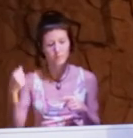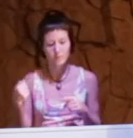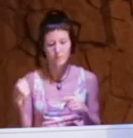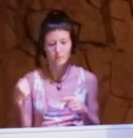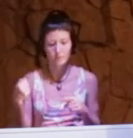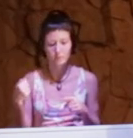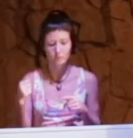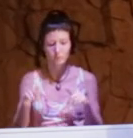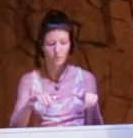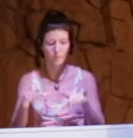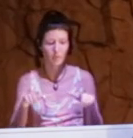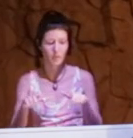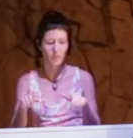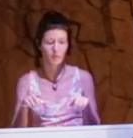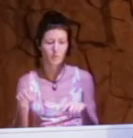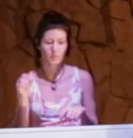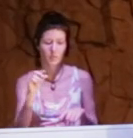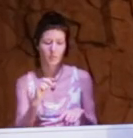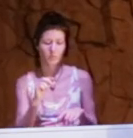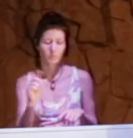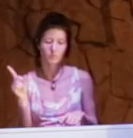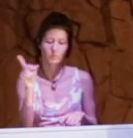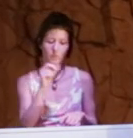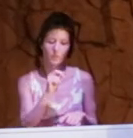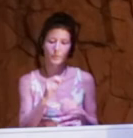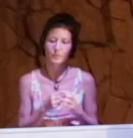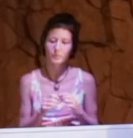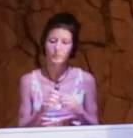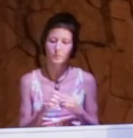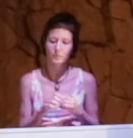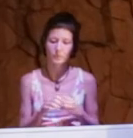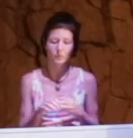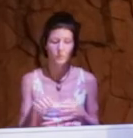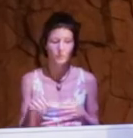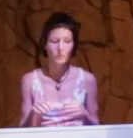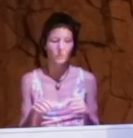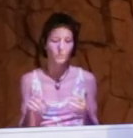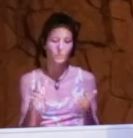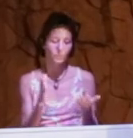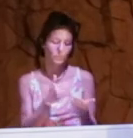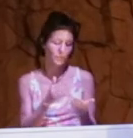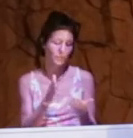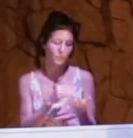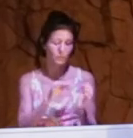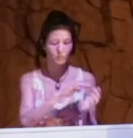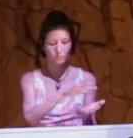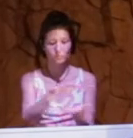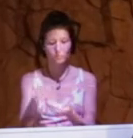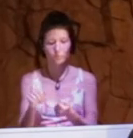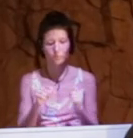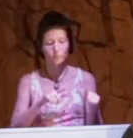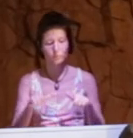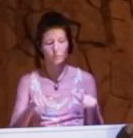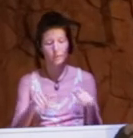negro estão errados ou não poderiam fazer, mas que a minha indagação também pode questionar por que